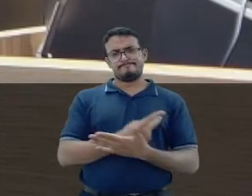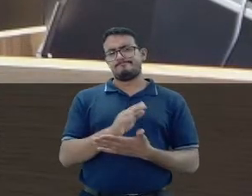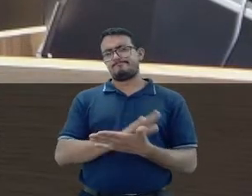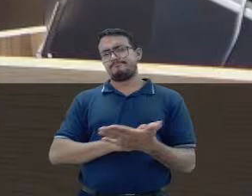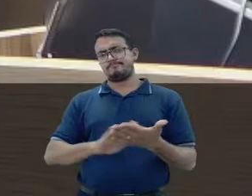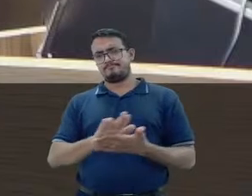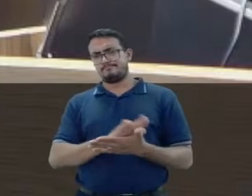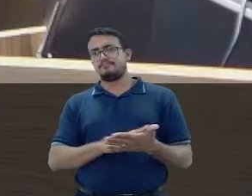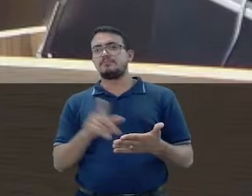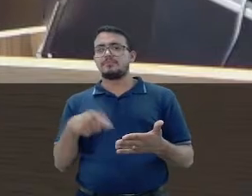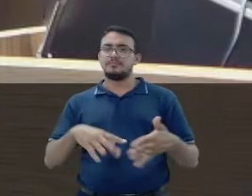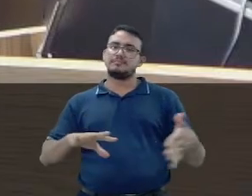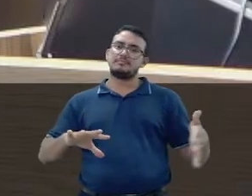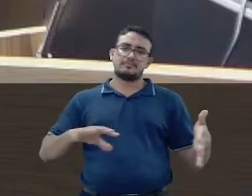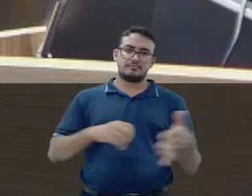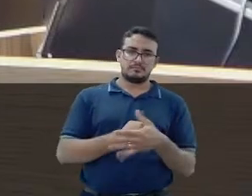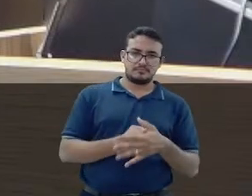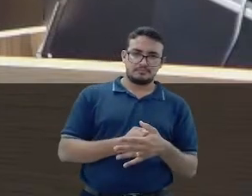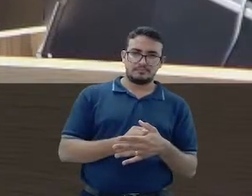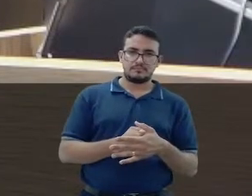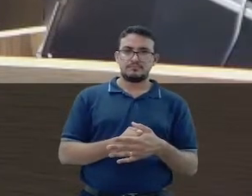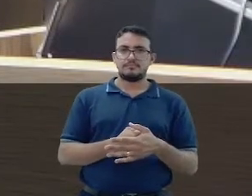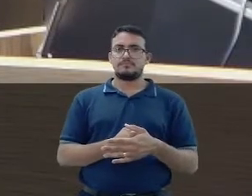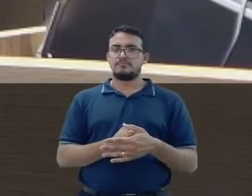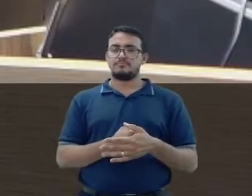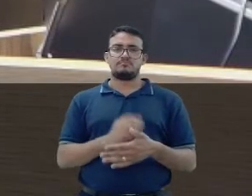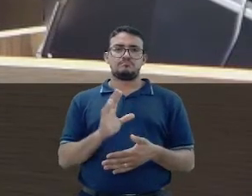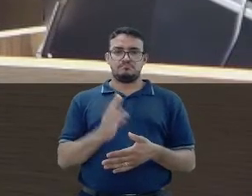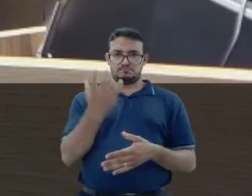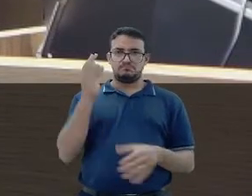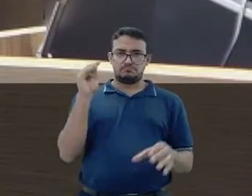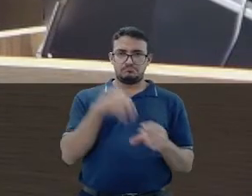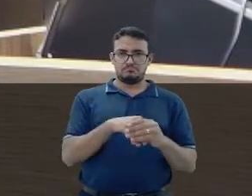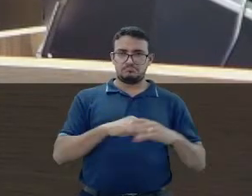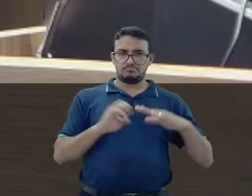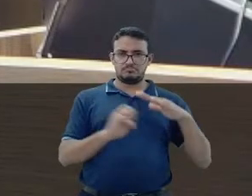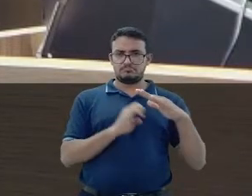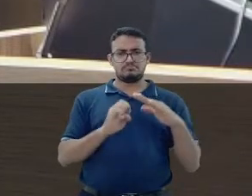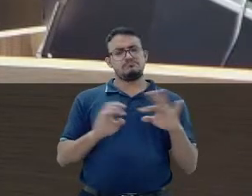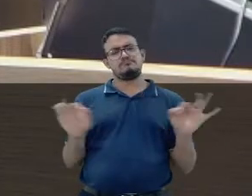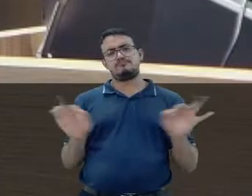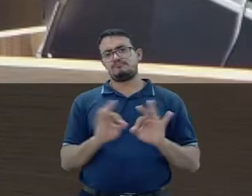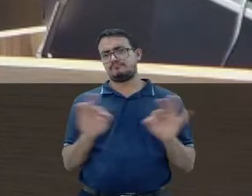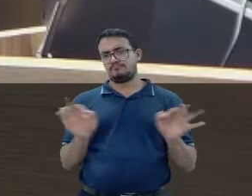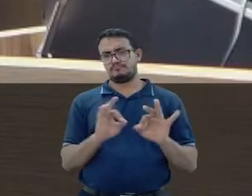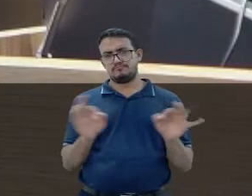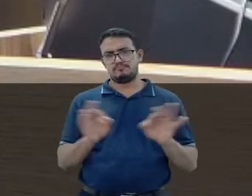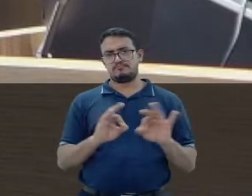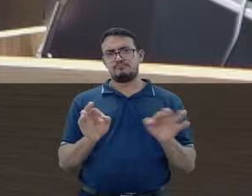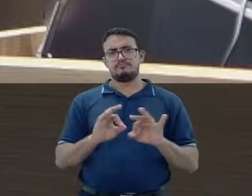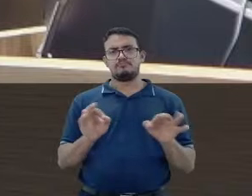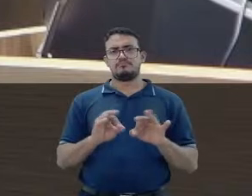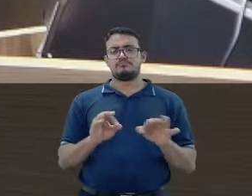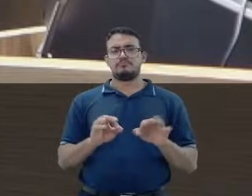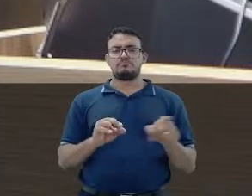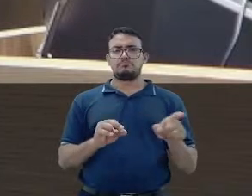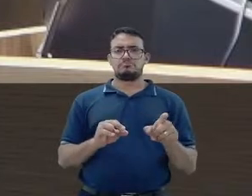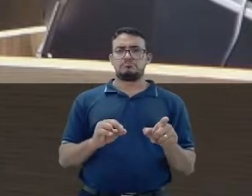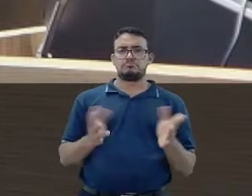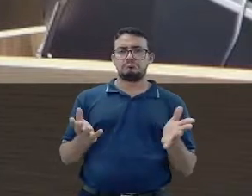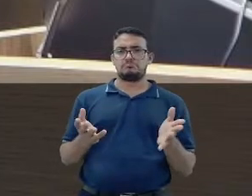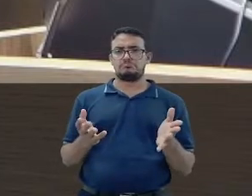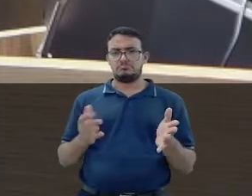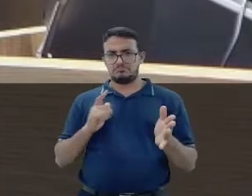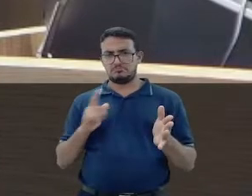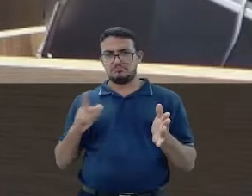de percurso, ou seja, o infortúnio sequer ocorreu dentro de suas dependências, a fim de ser apurada alguma ação ou omissão da parte da tomadora